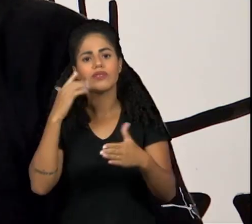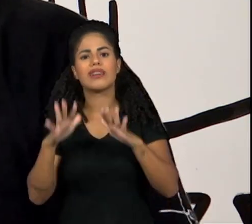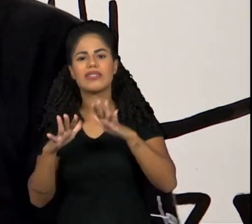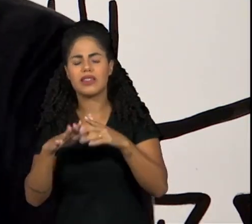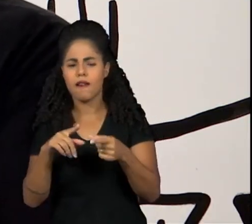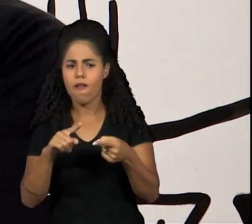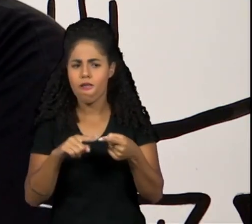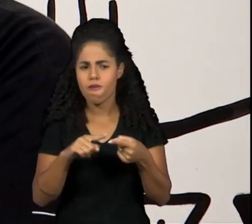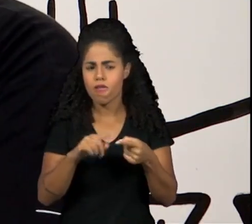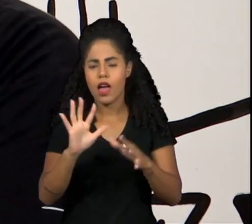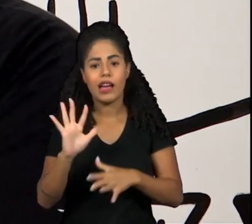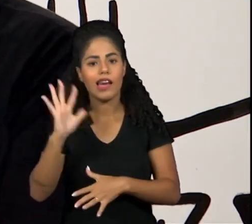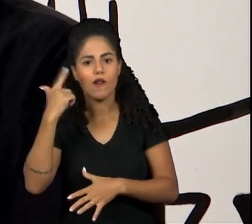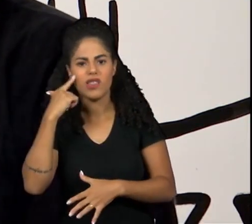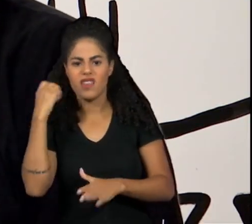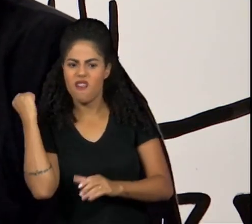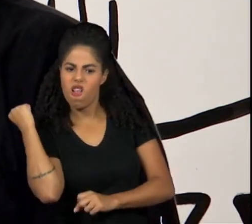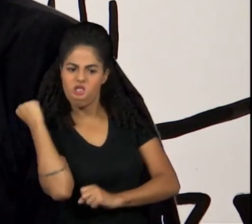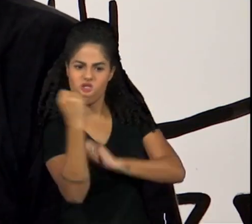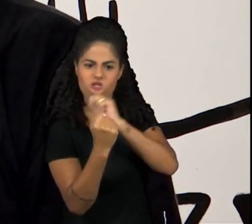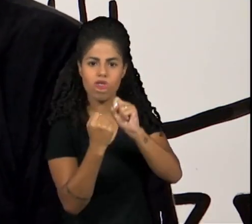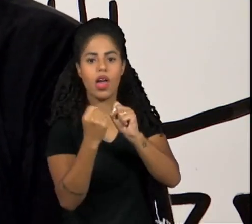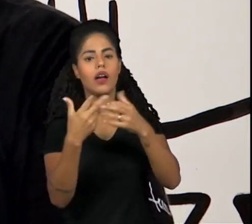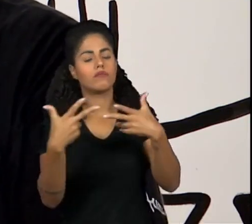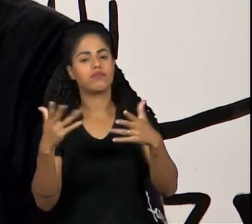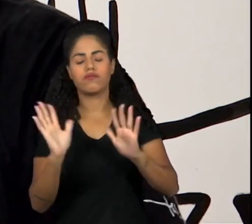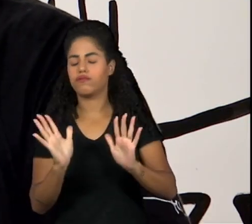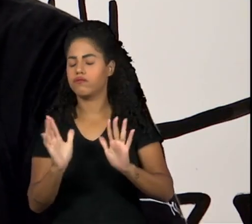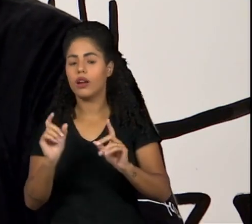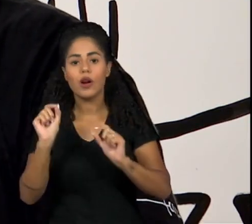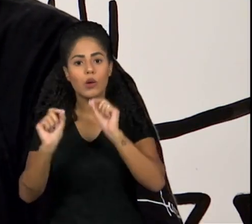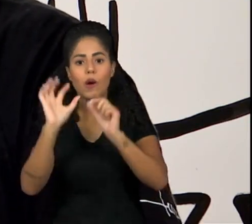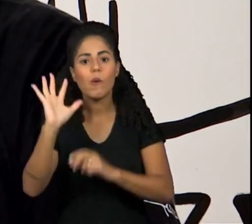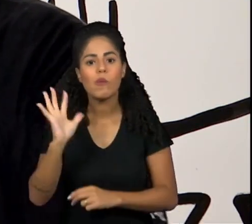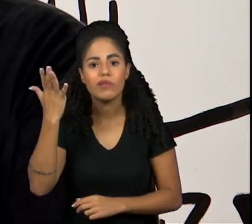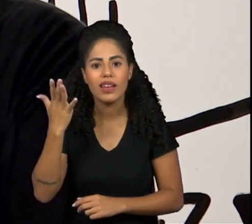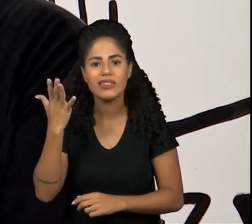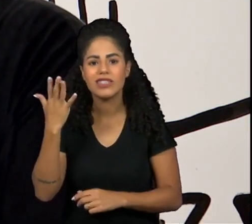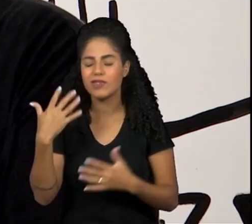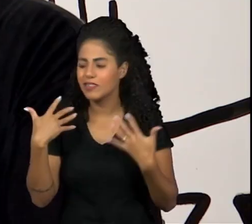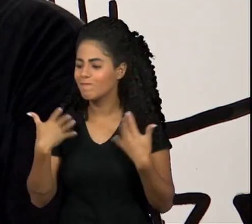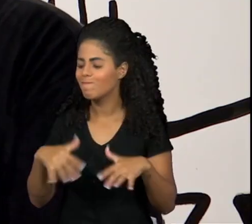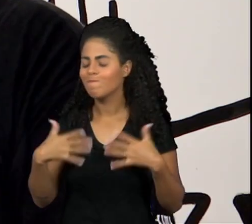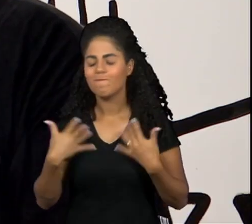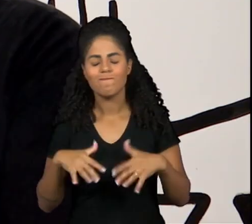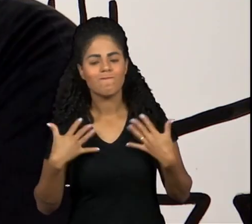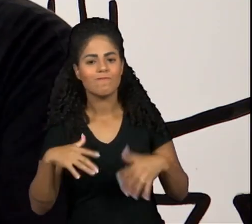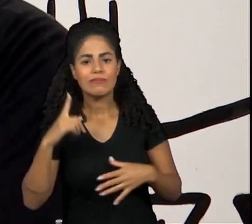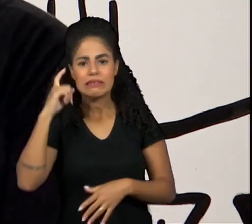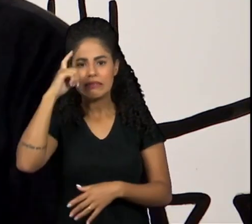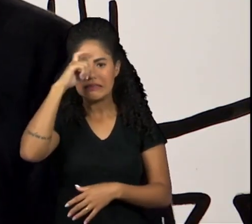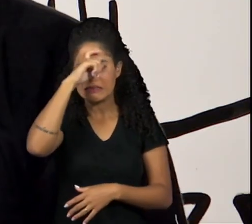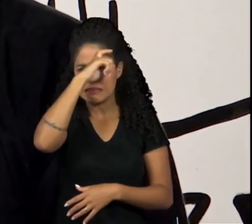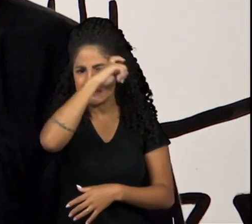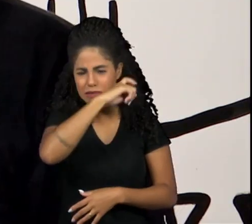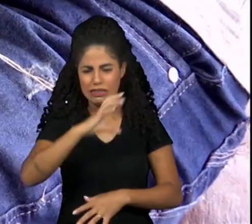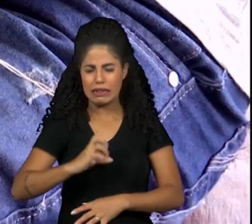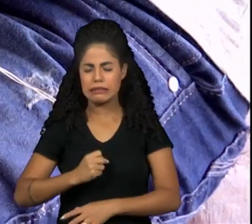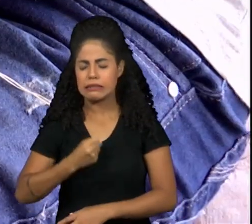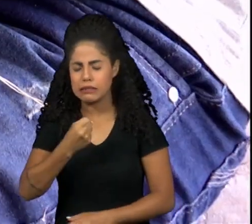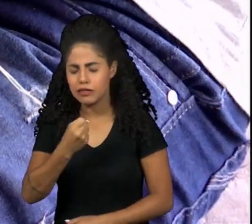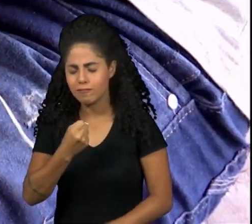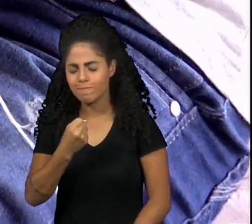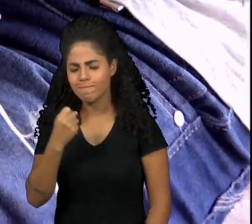ameaça, quando você assassina uma liderança dessa, você praticamente está tirando um pedaço daquele território.